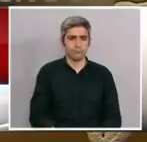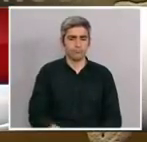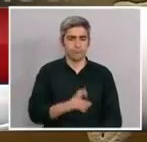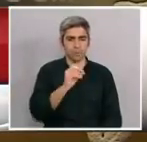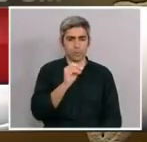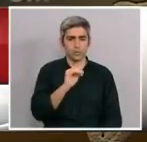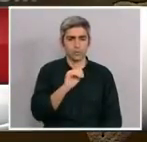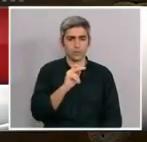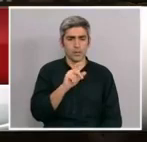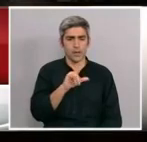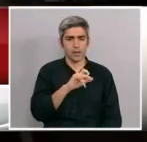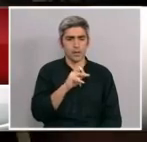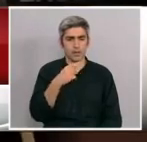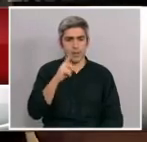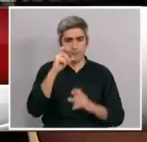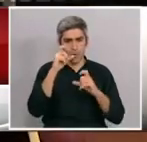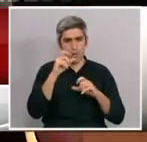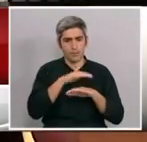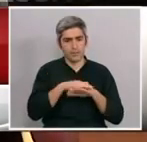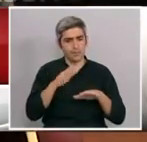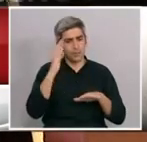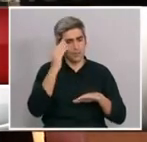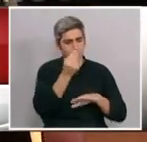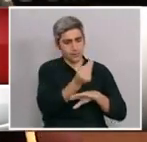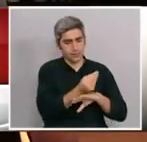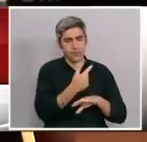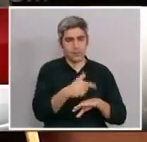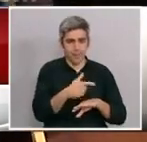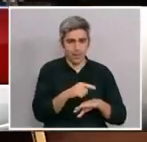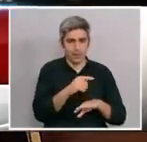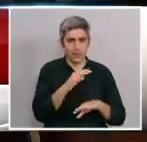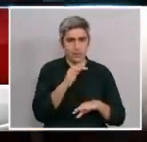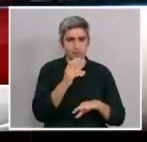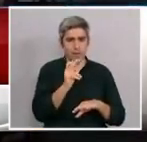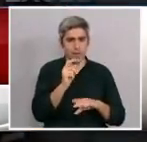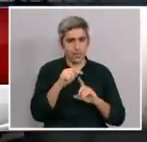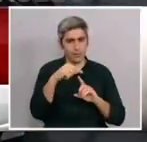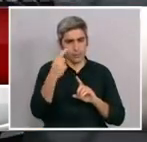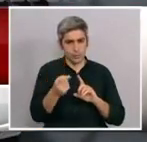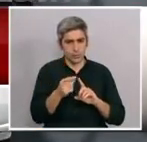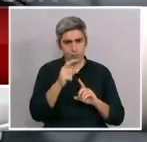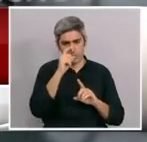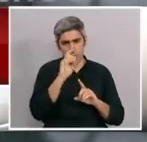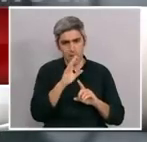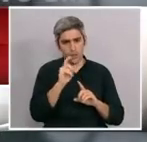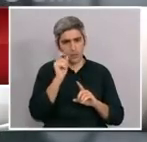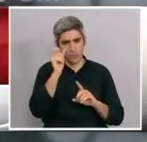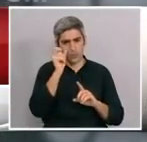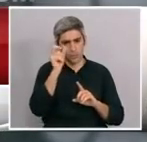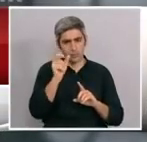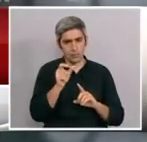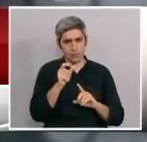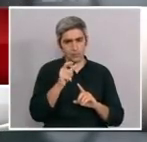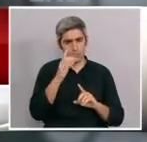Rosália tem a foto de Salazar na mesinha de cabeceira. 47 anos depois, ainda recorda o homem que tanto